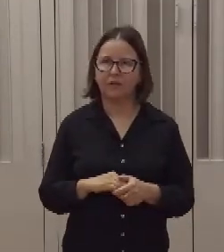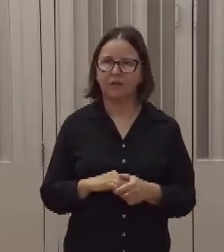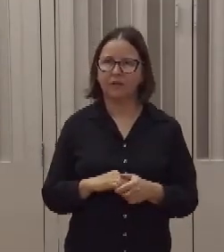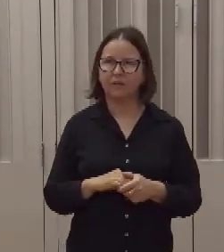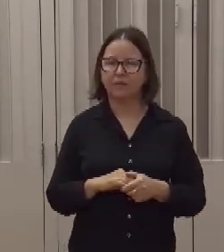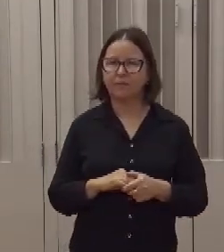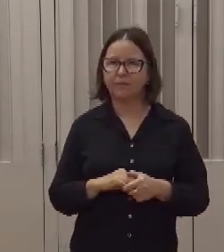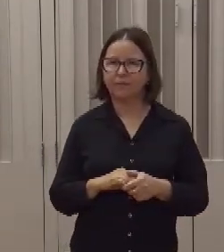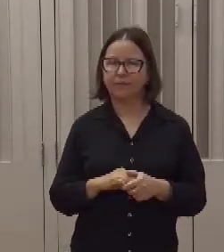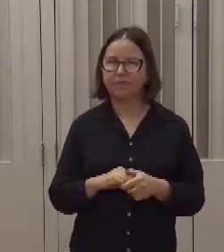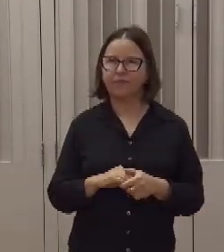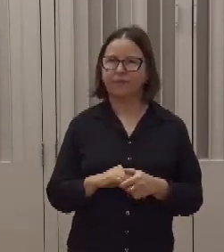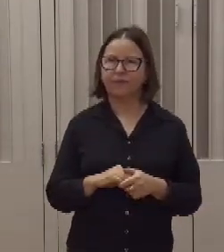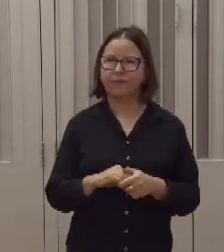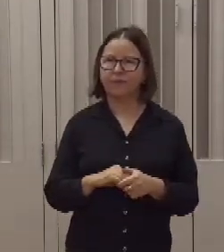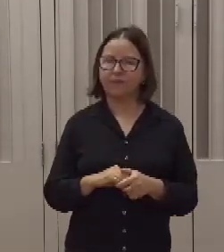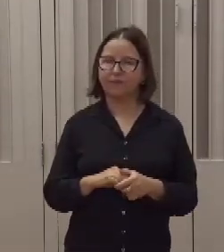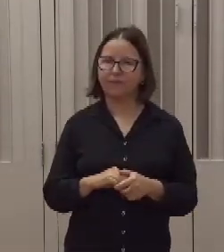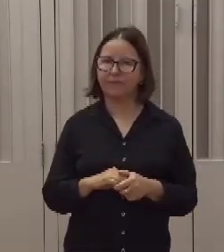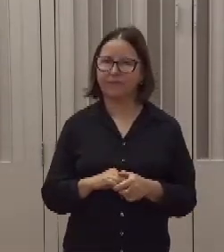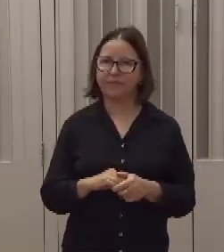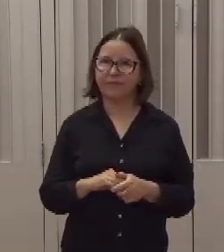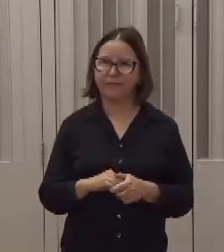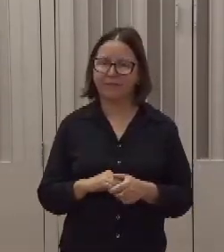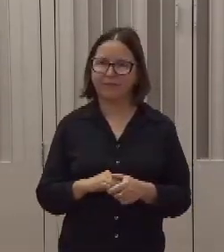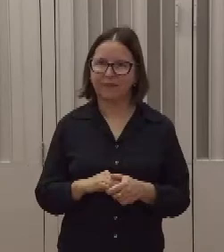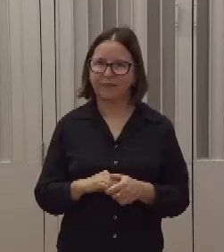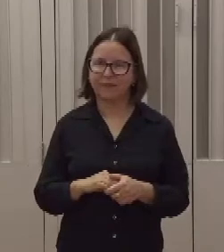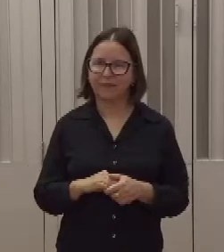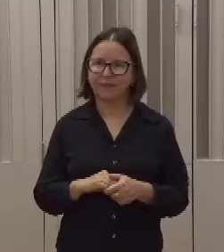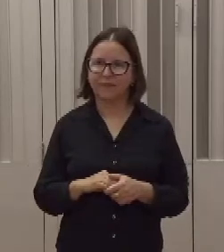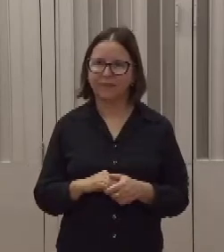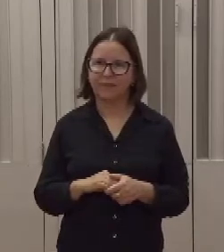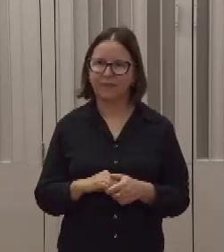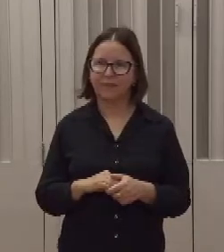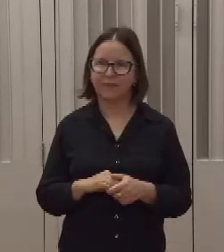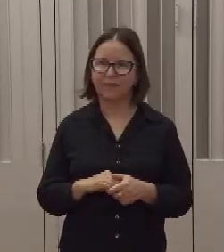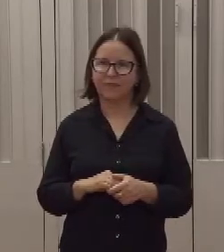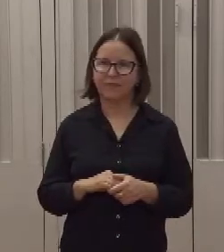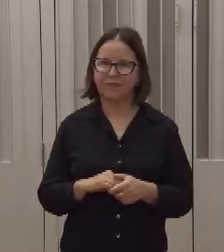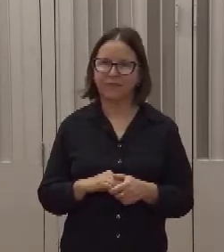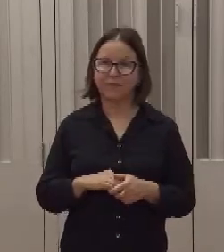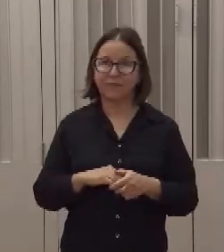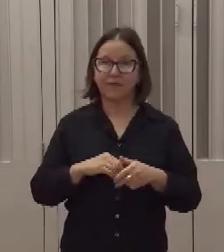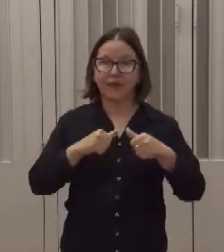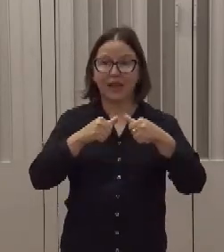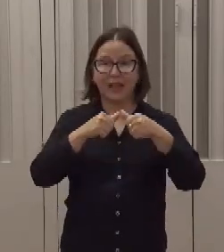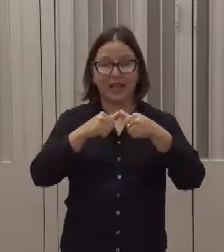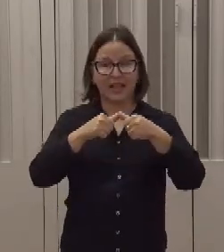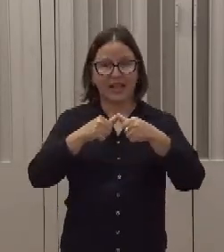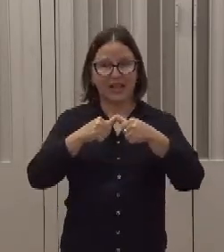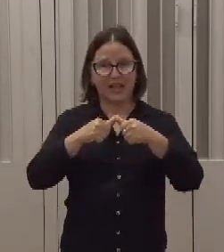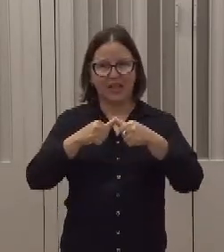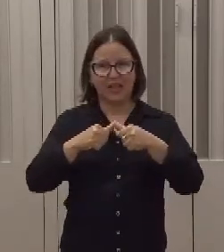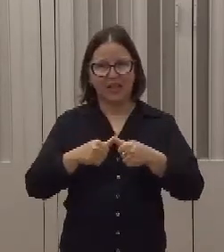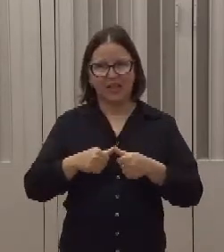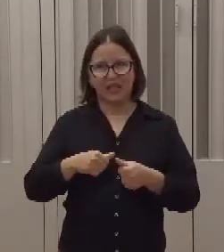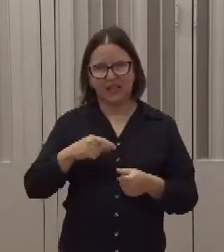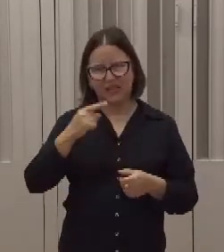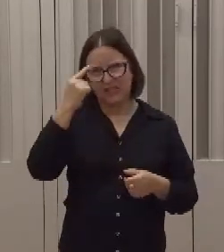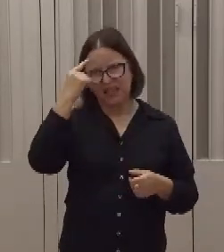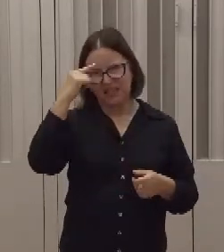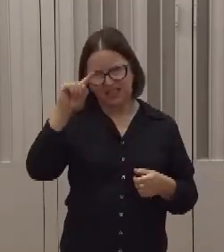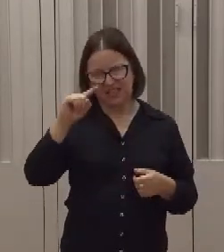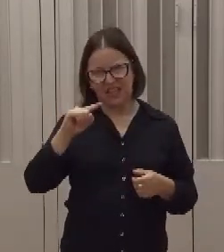É o que permite essa porta que se abre e permite ao cristão que adentra nela de pensar assim, está tudo perdido